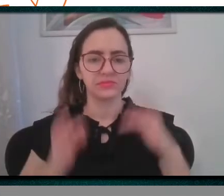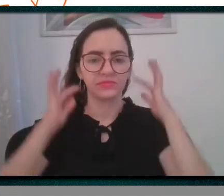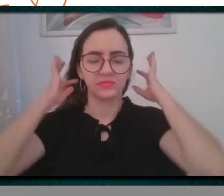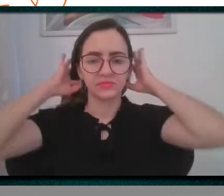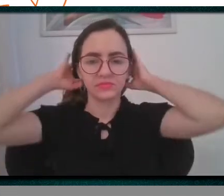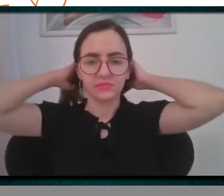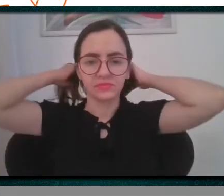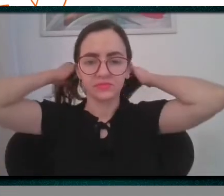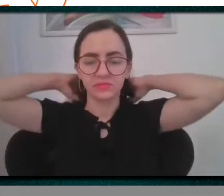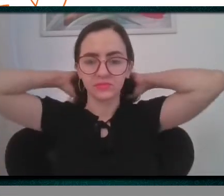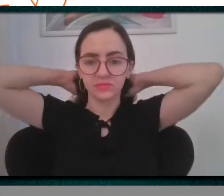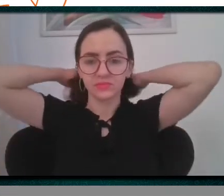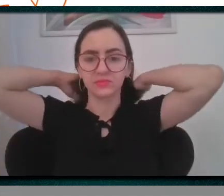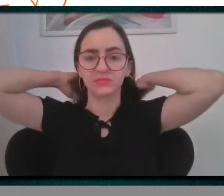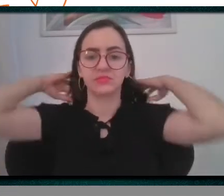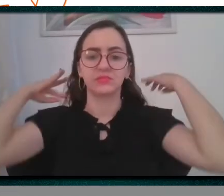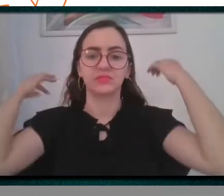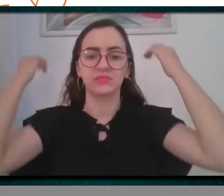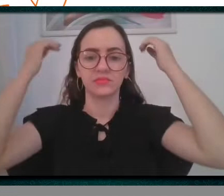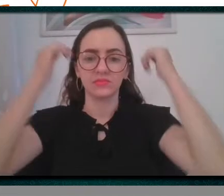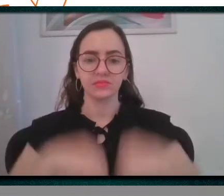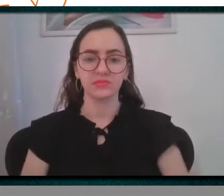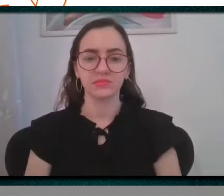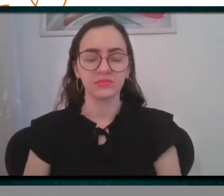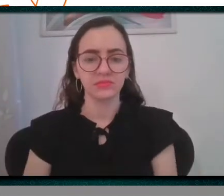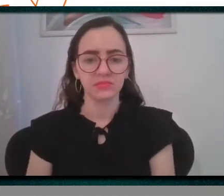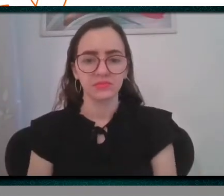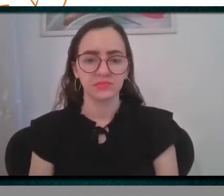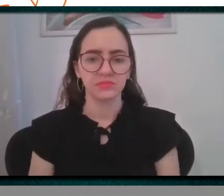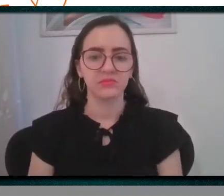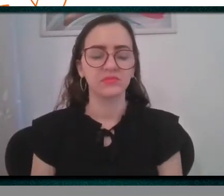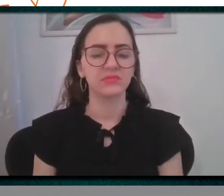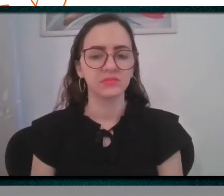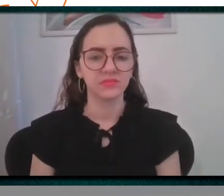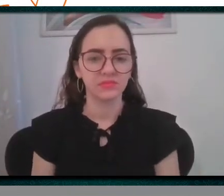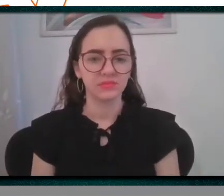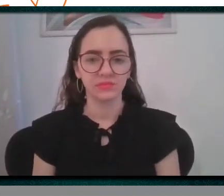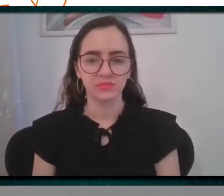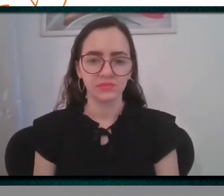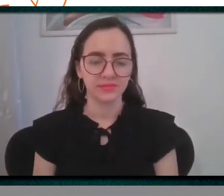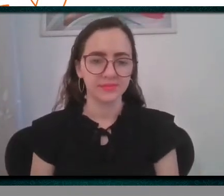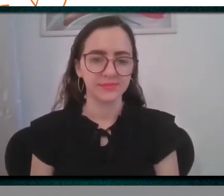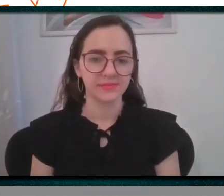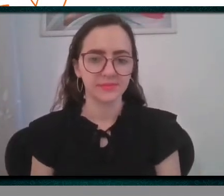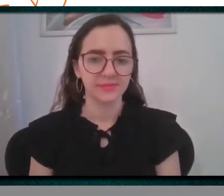E aqui são as moléculas ionizadas. O total de hidrogênio seriam as moléculas ionizadas.